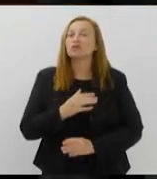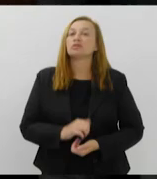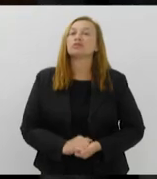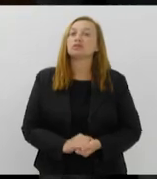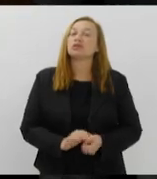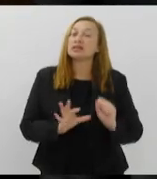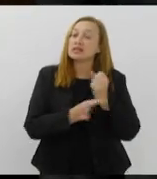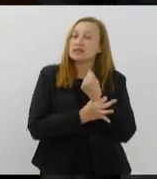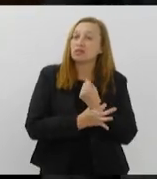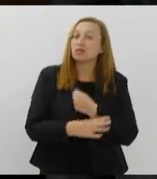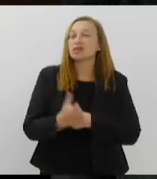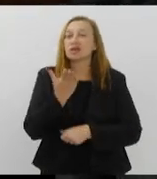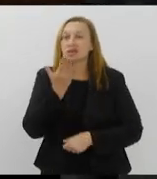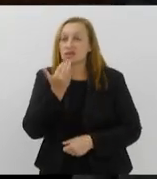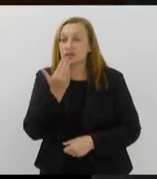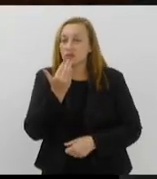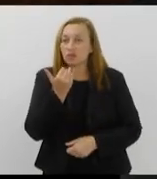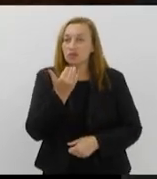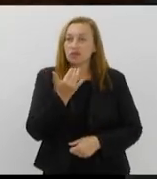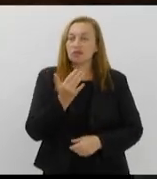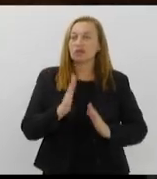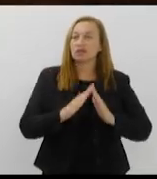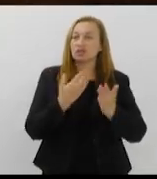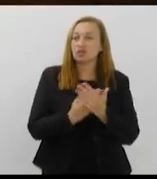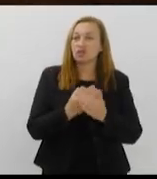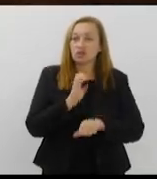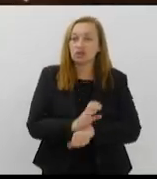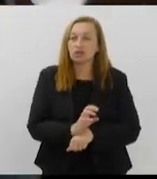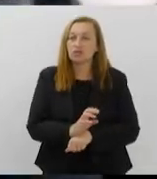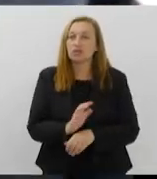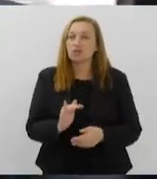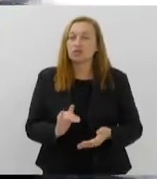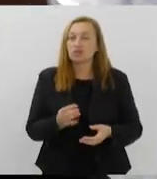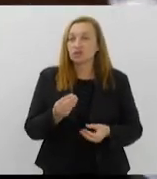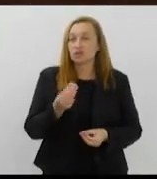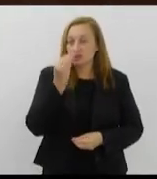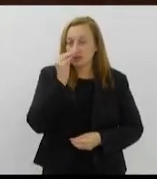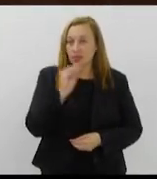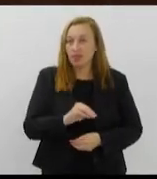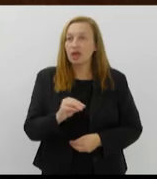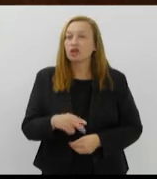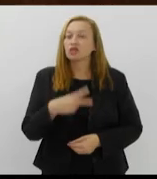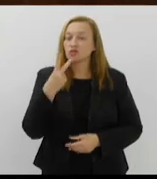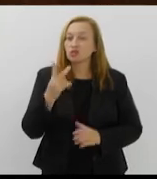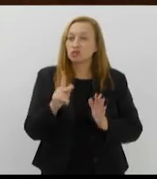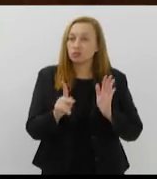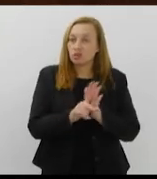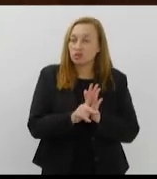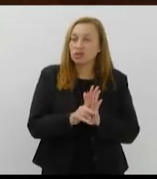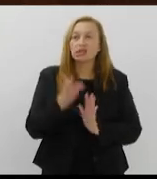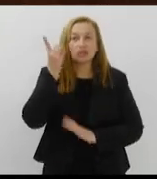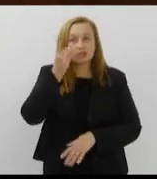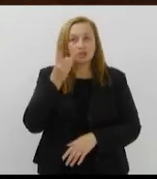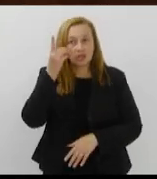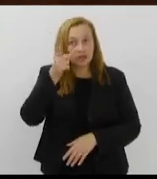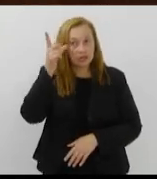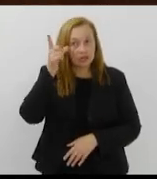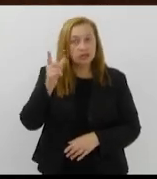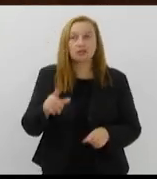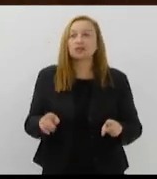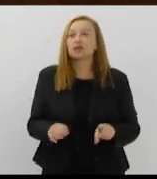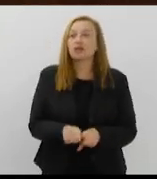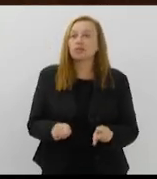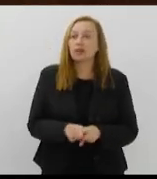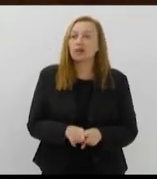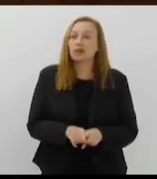para alimentação saudável nas escolas estaduais foi completamente deformado. Dois projetos da deputada Lucinha foram